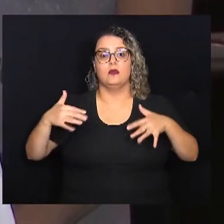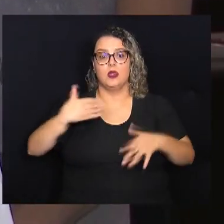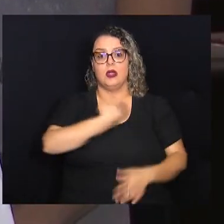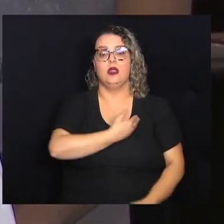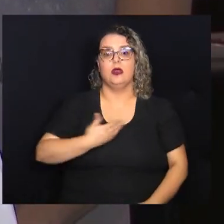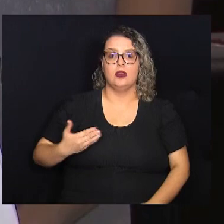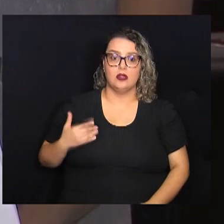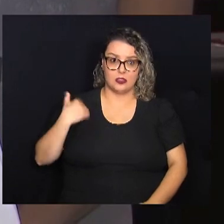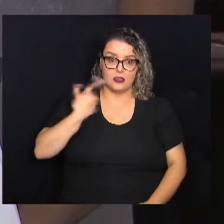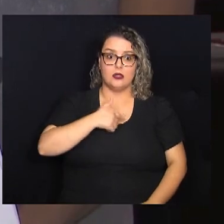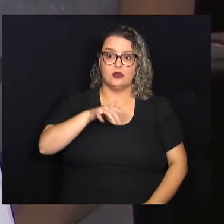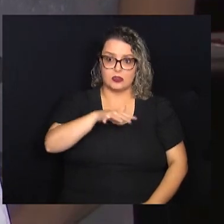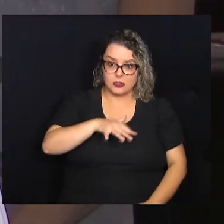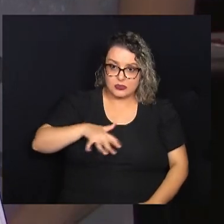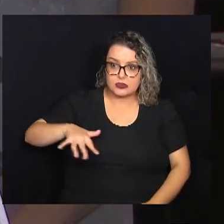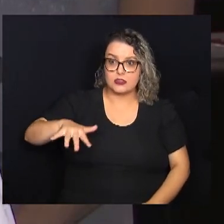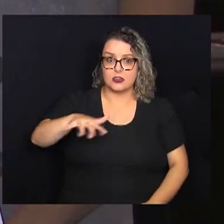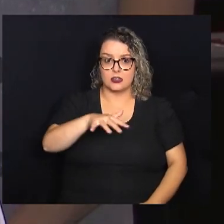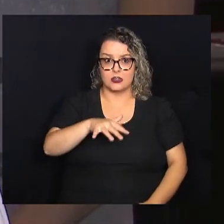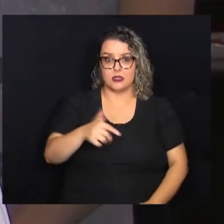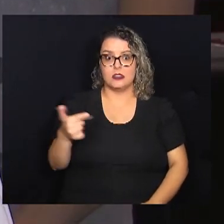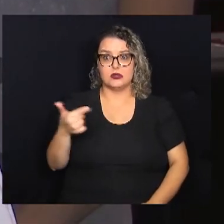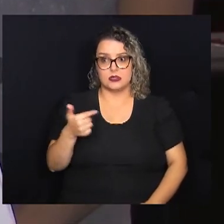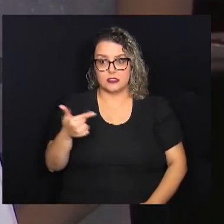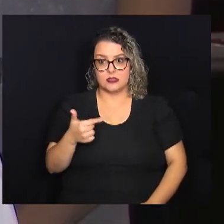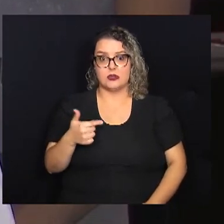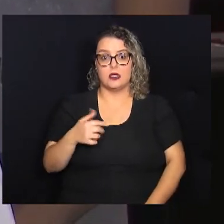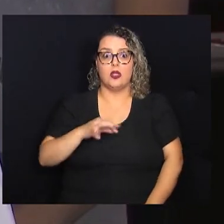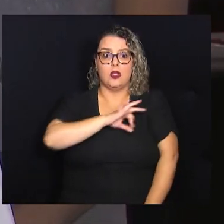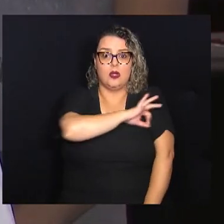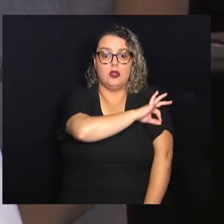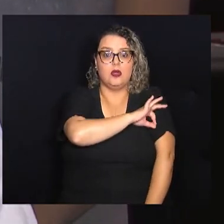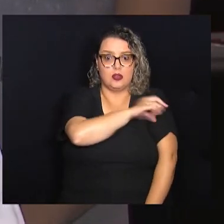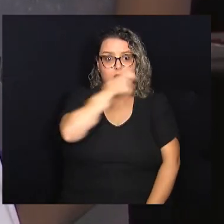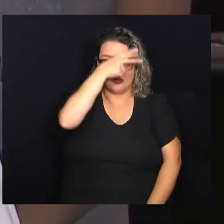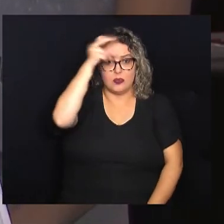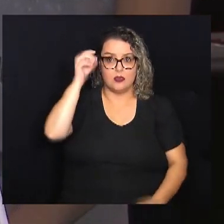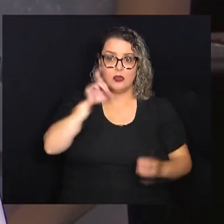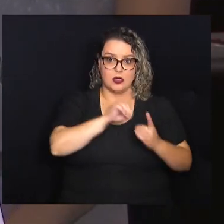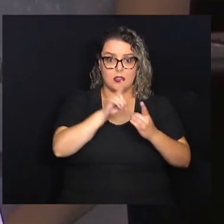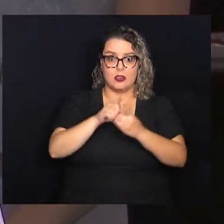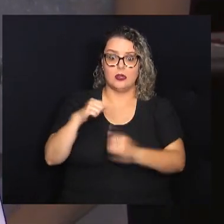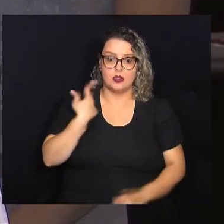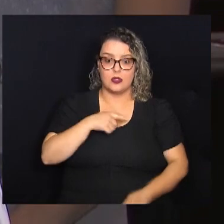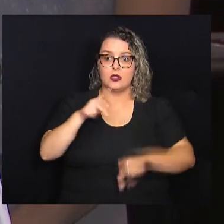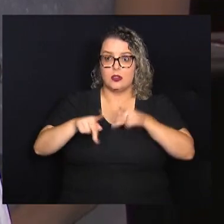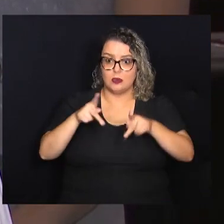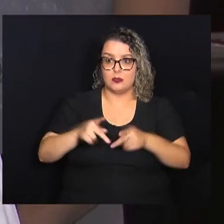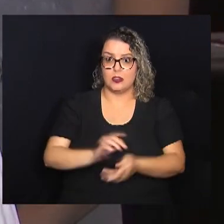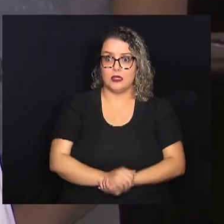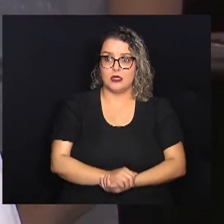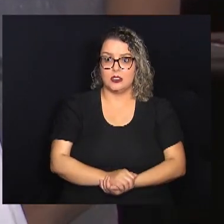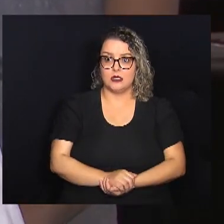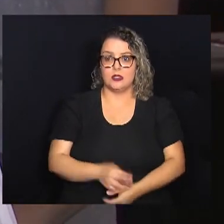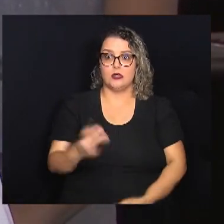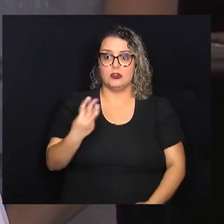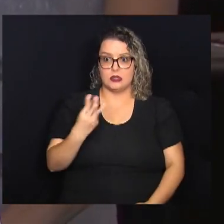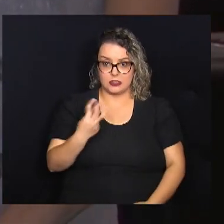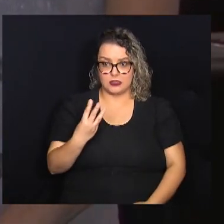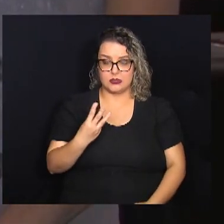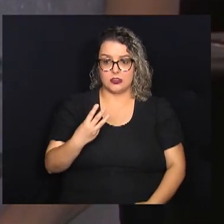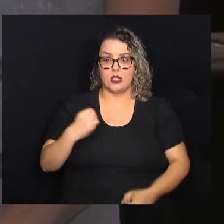nossa região. Segundo, que o prefeito nos atenda, que atenda a população. Terceiro, que